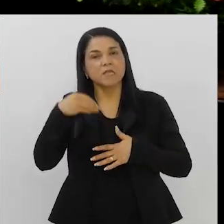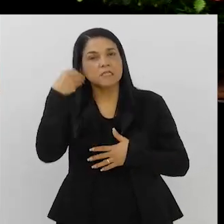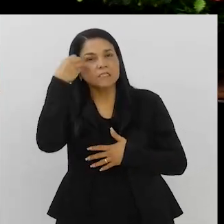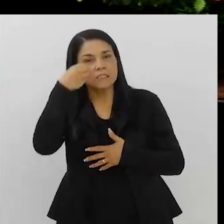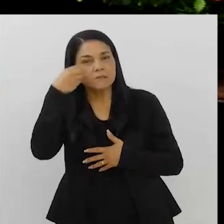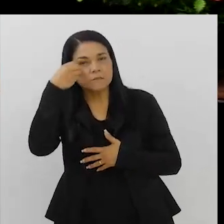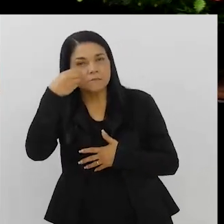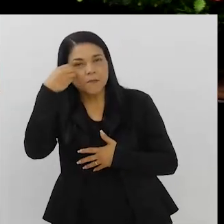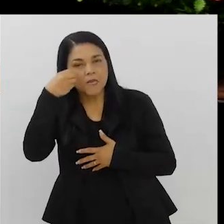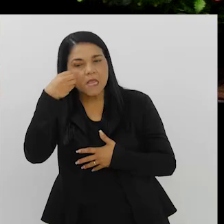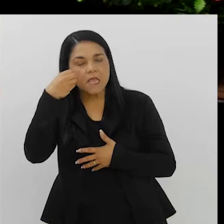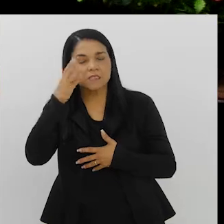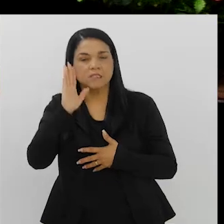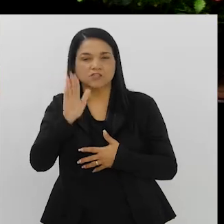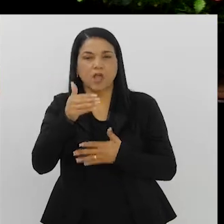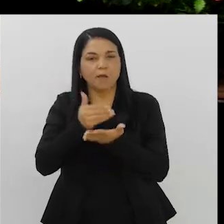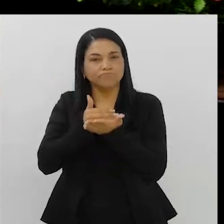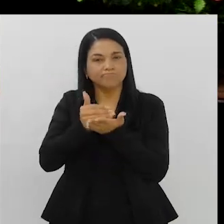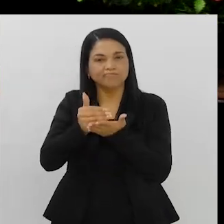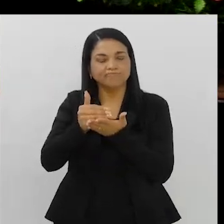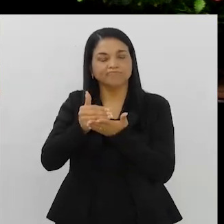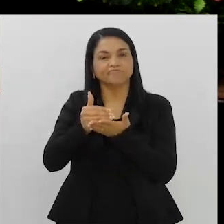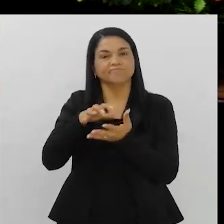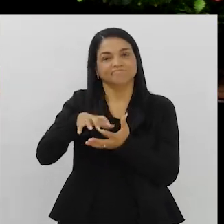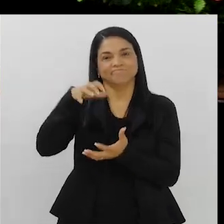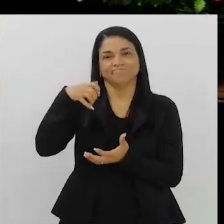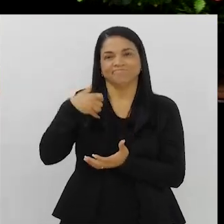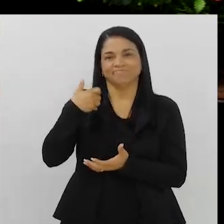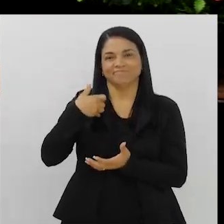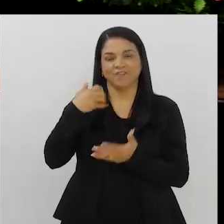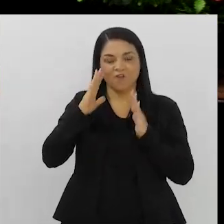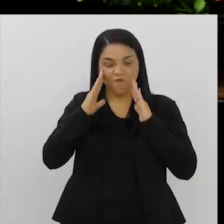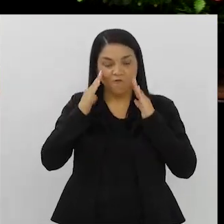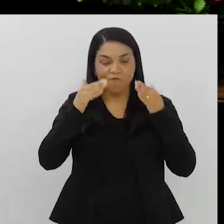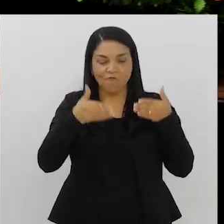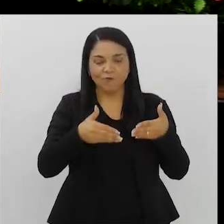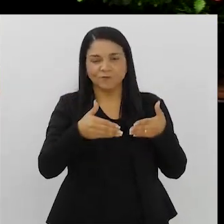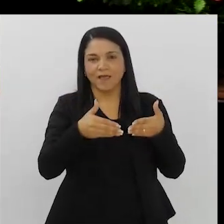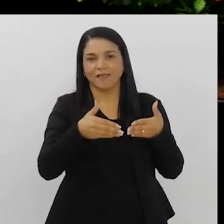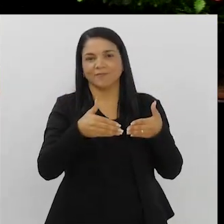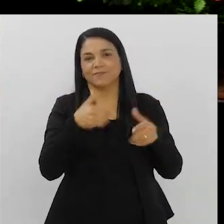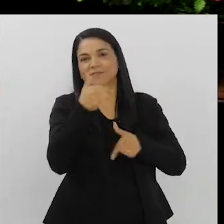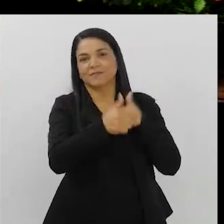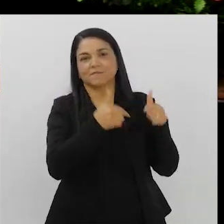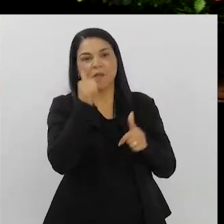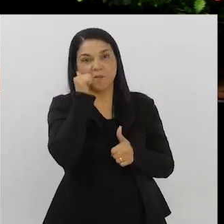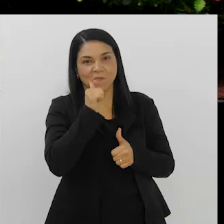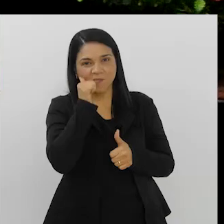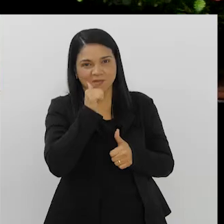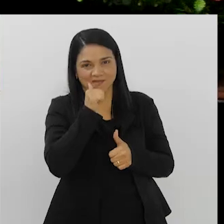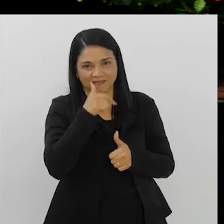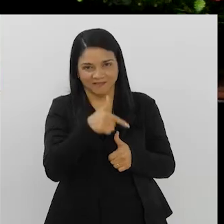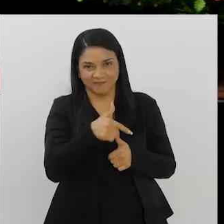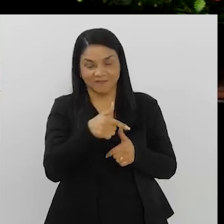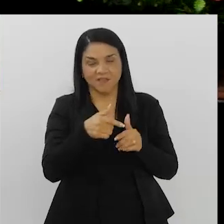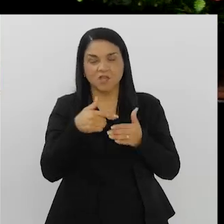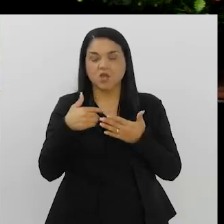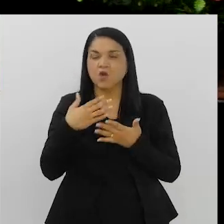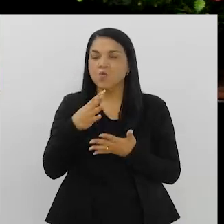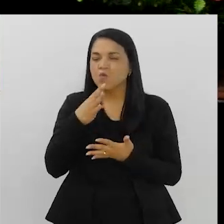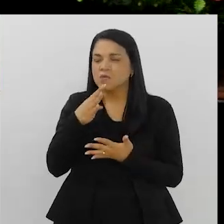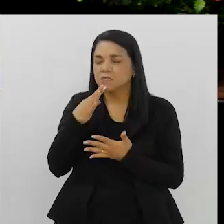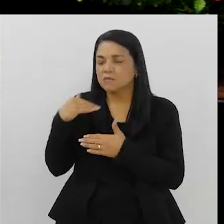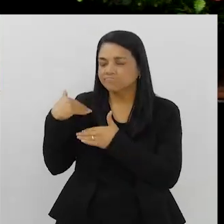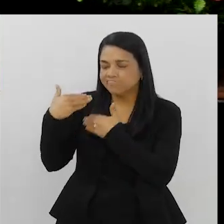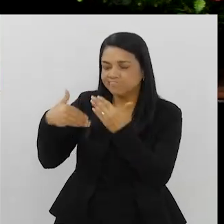com pessoas idosas já iniciou mesmo no trabalho voltado especificamente para mulheres, né? Então, conhecer um pouquinho da trajetória,